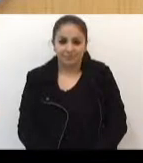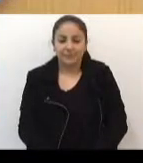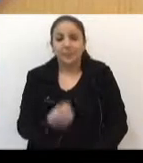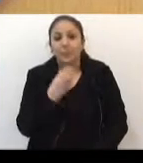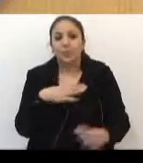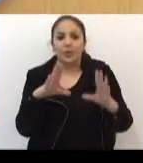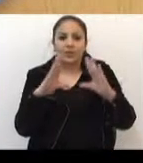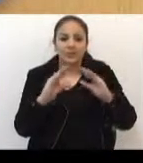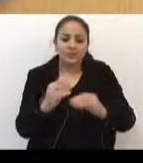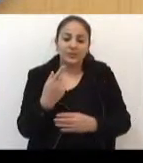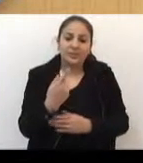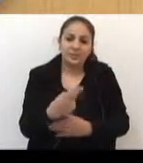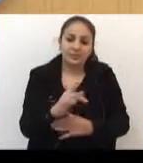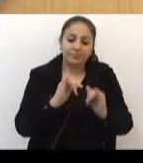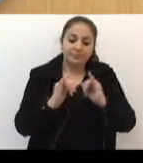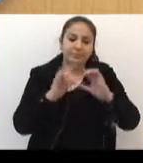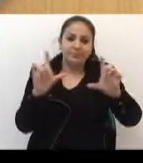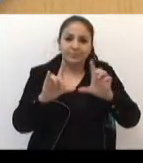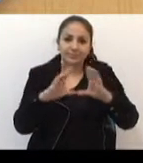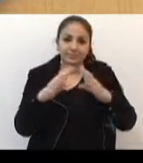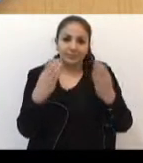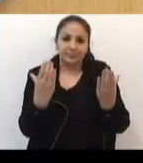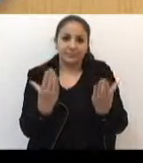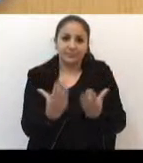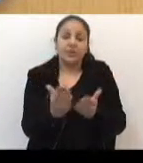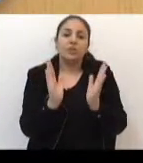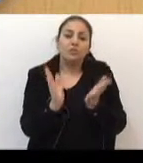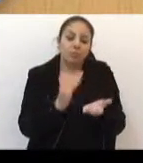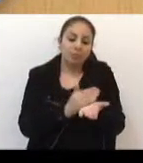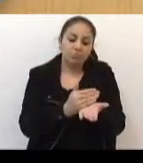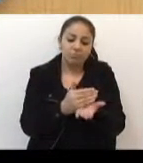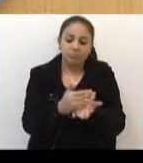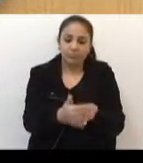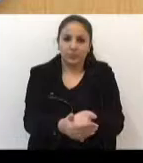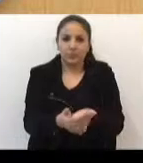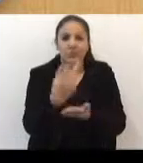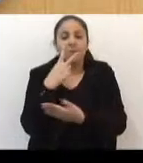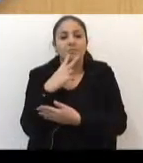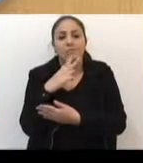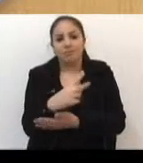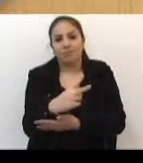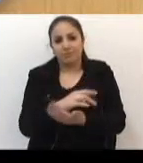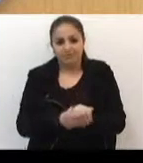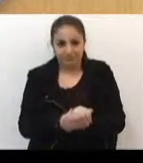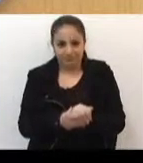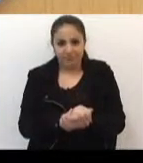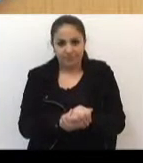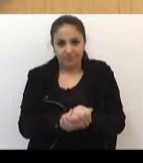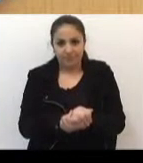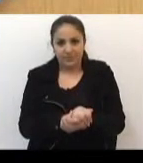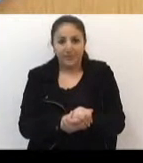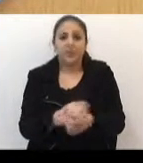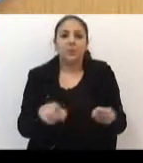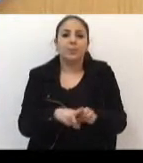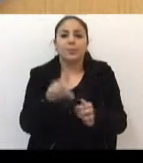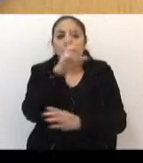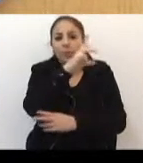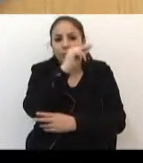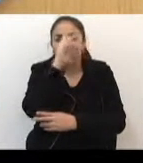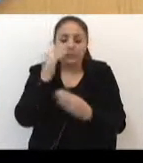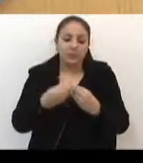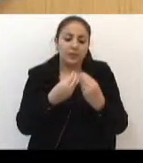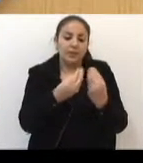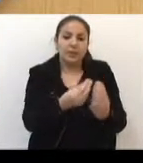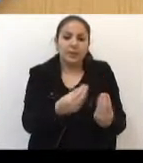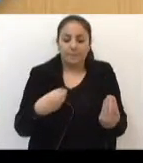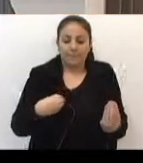Boa noite! Esta edição do Jornal da Câmara já está começando e você vai ver. O município vai ceder